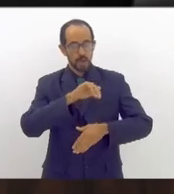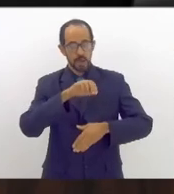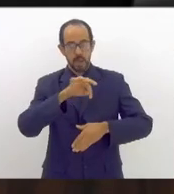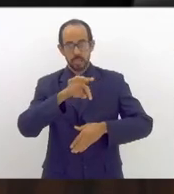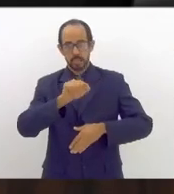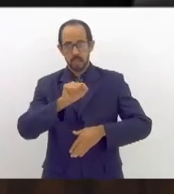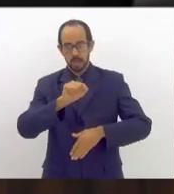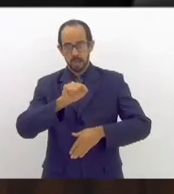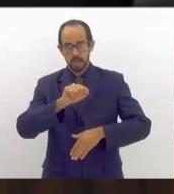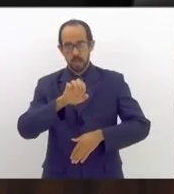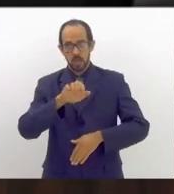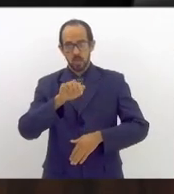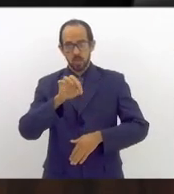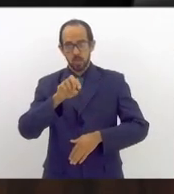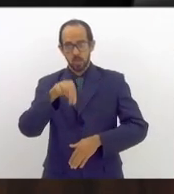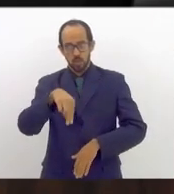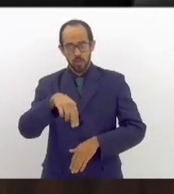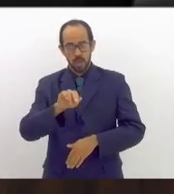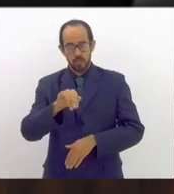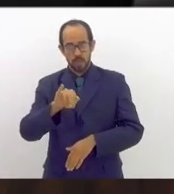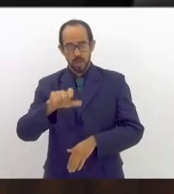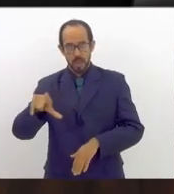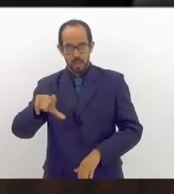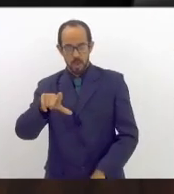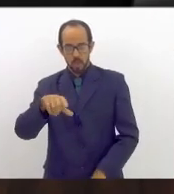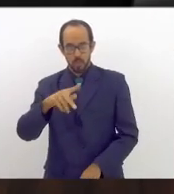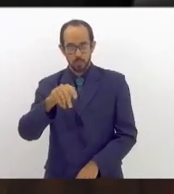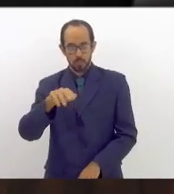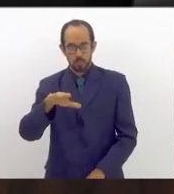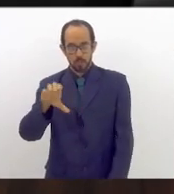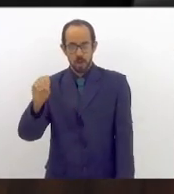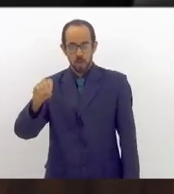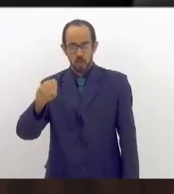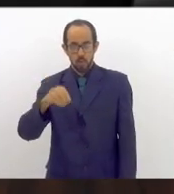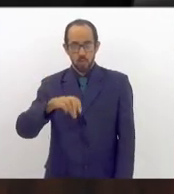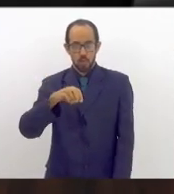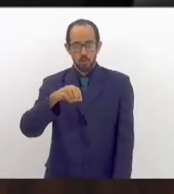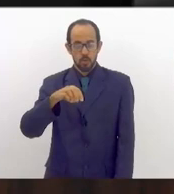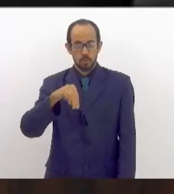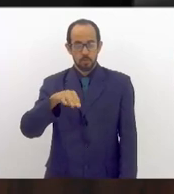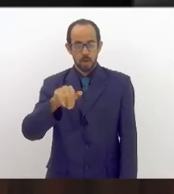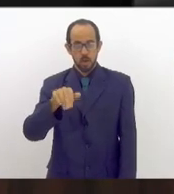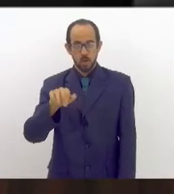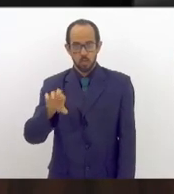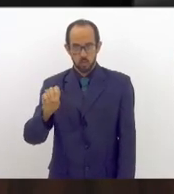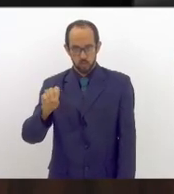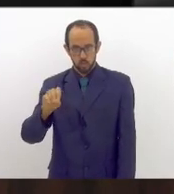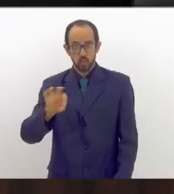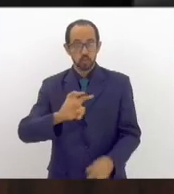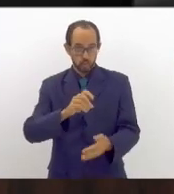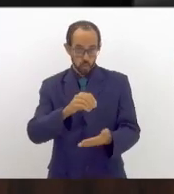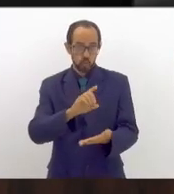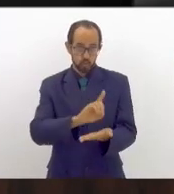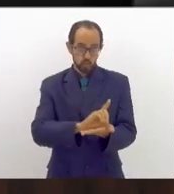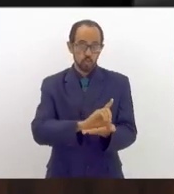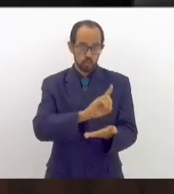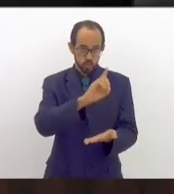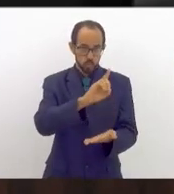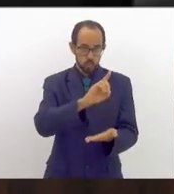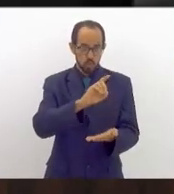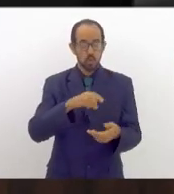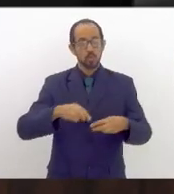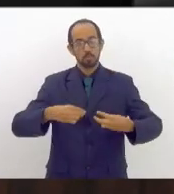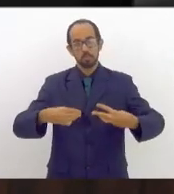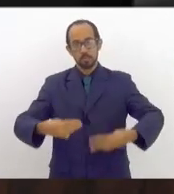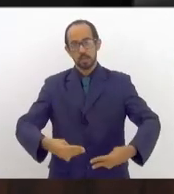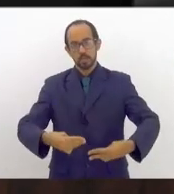Elton Dr Rafael Doutor Paulo nosso Paulinho Doutor Mauro o nosso Ministro Salomão